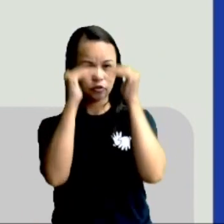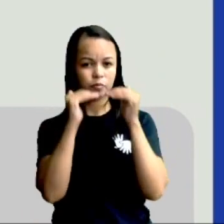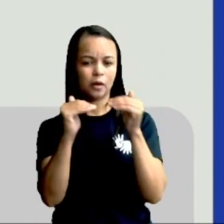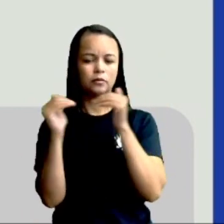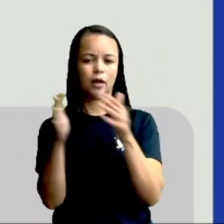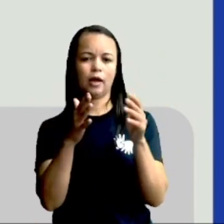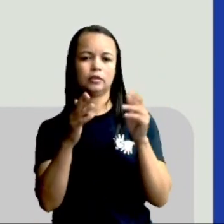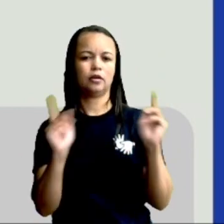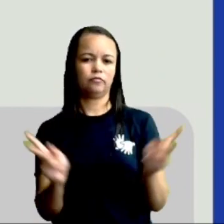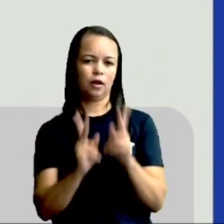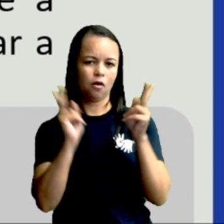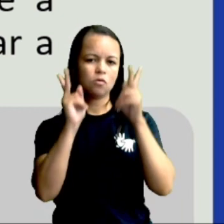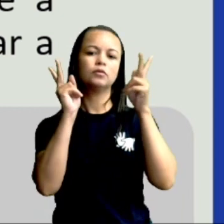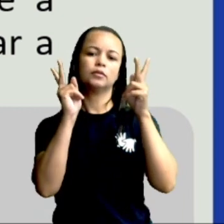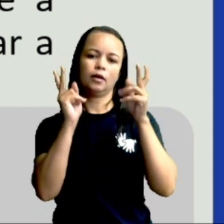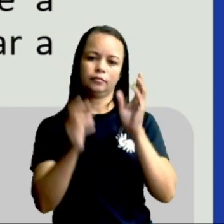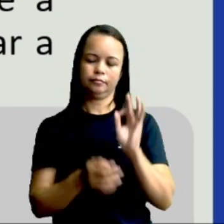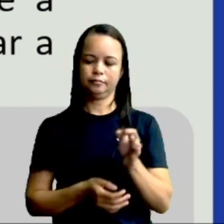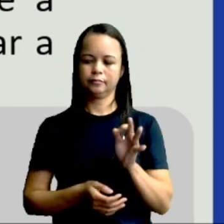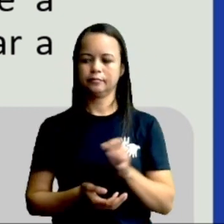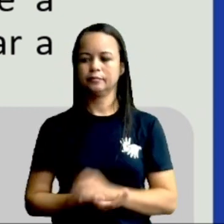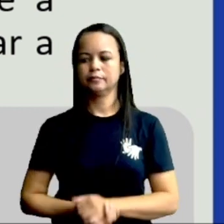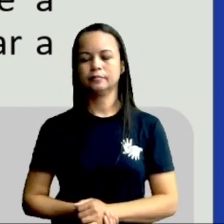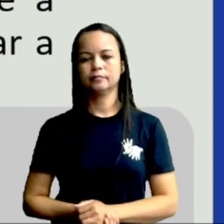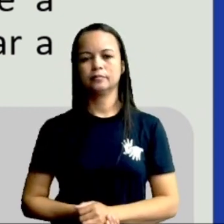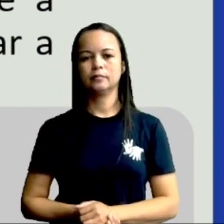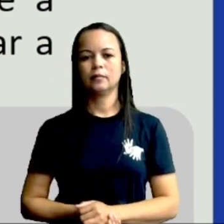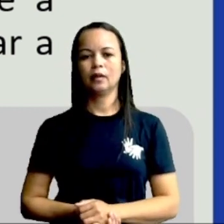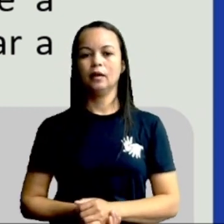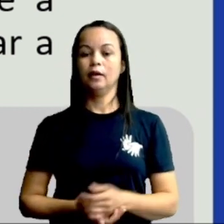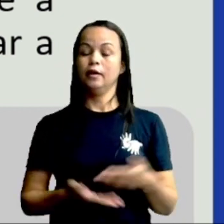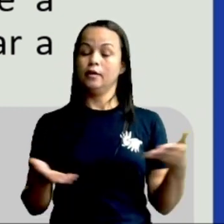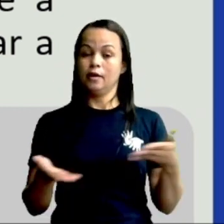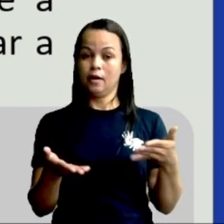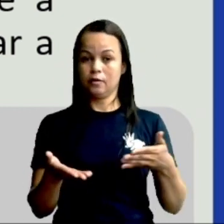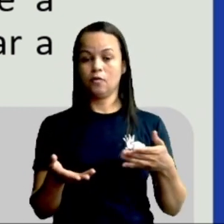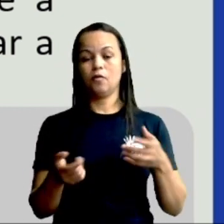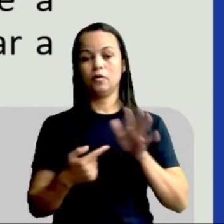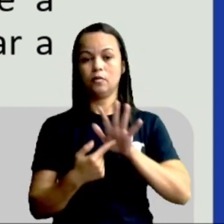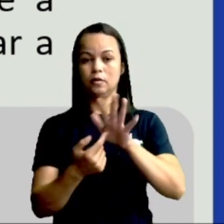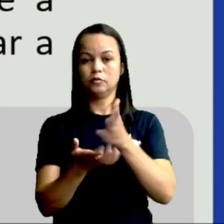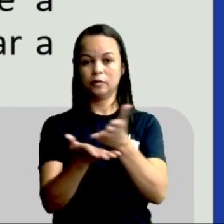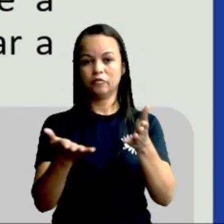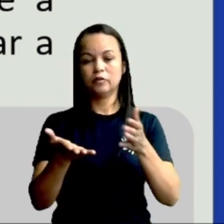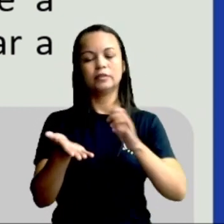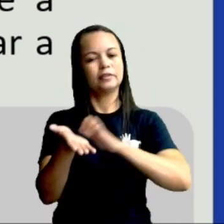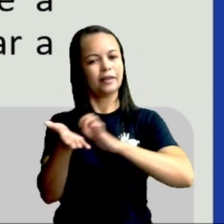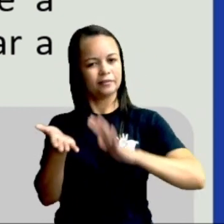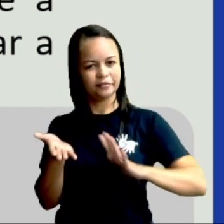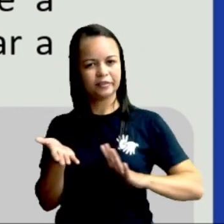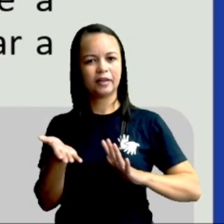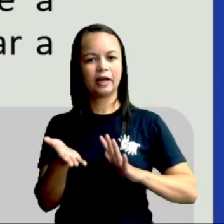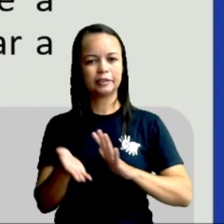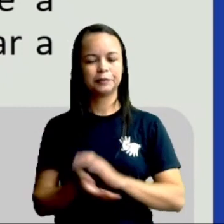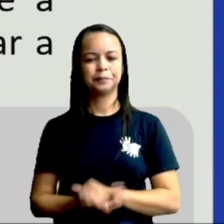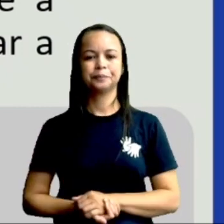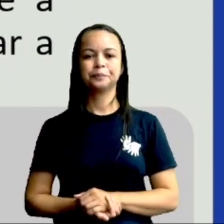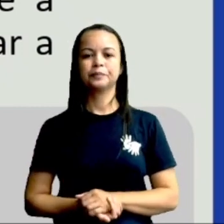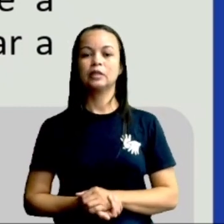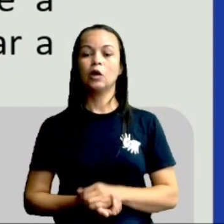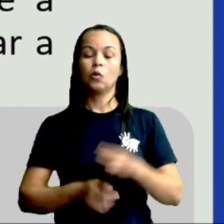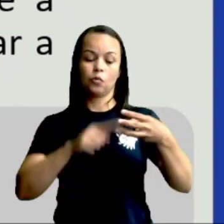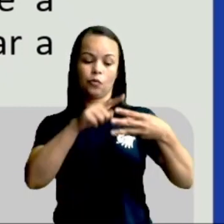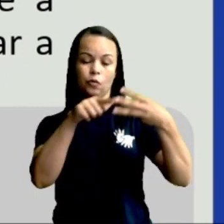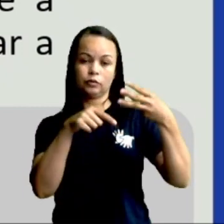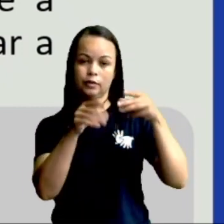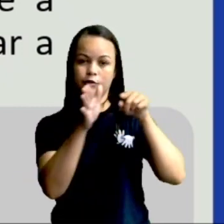também valorizada, tá certo? E aí eu deixo para vocês essa atividade, né, com